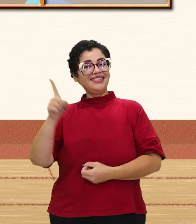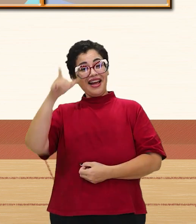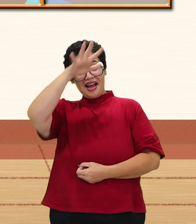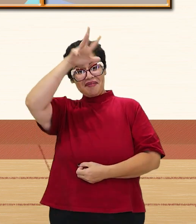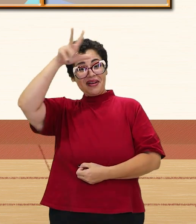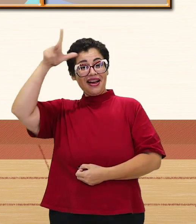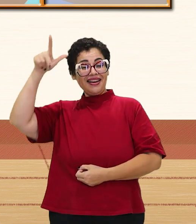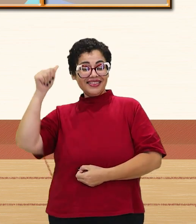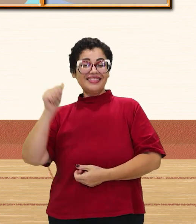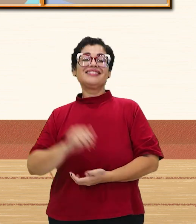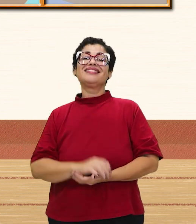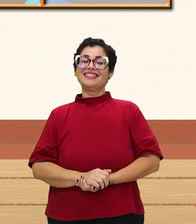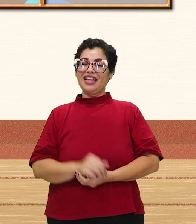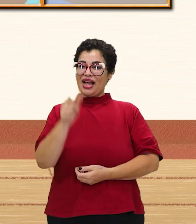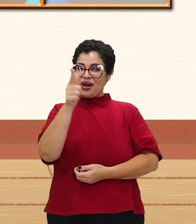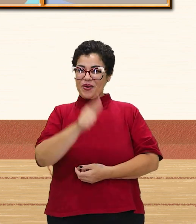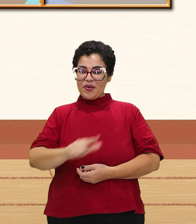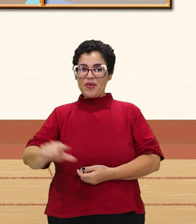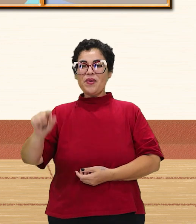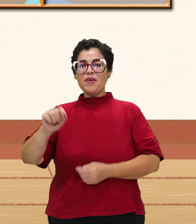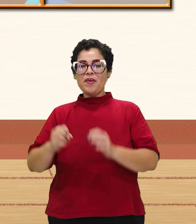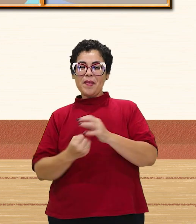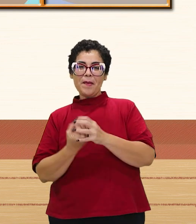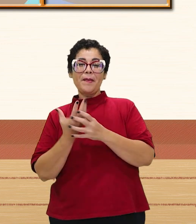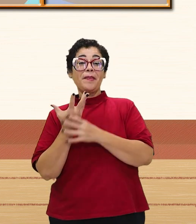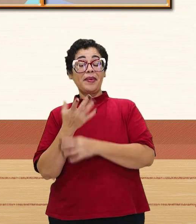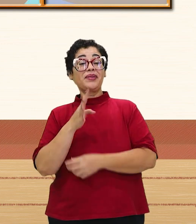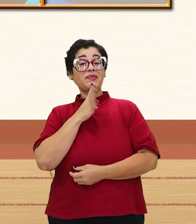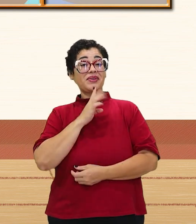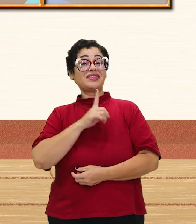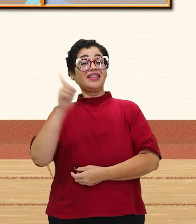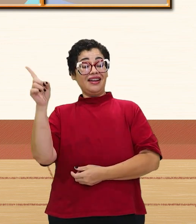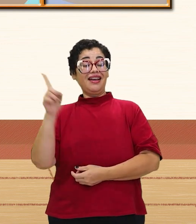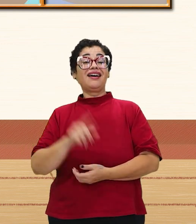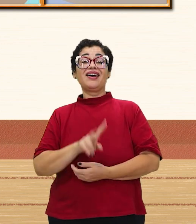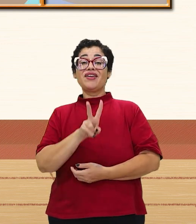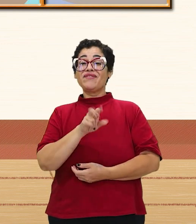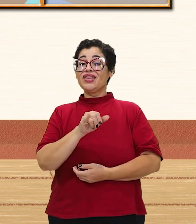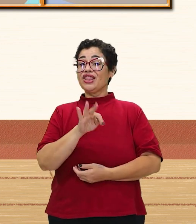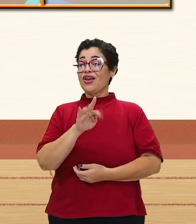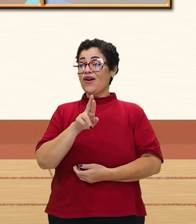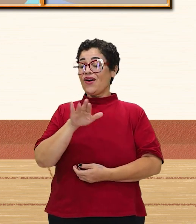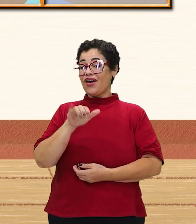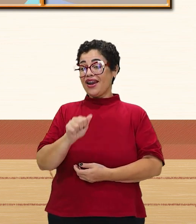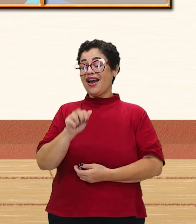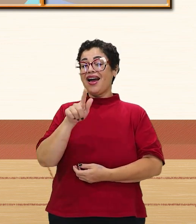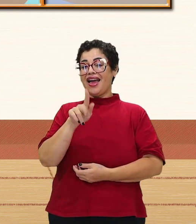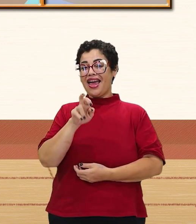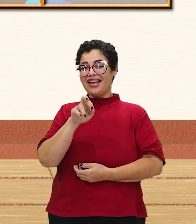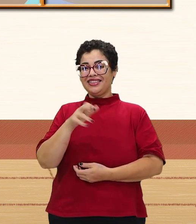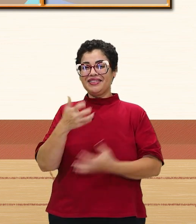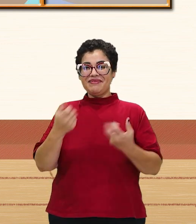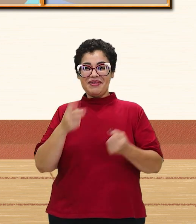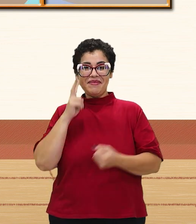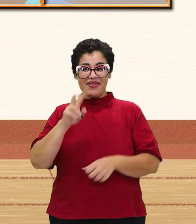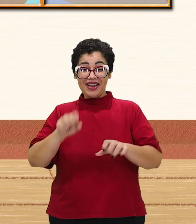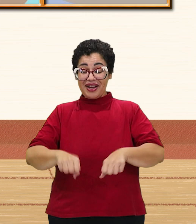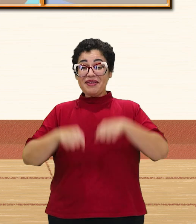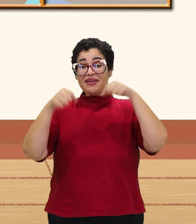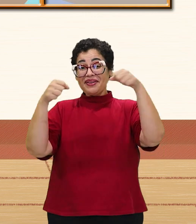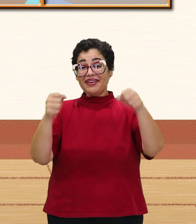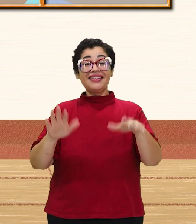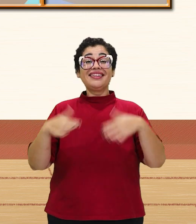lenda amazônica que envolve a Lua e uma planta bem conhecida por lá, viu? Chamada Vitória Régia. Vamos assistir? Baú